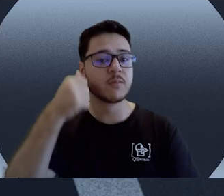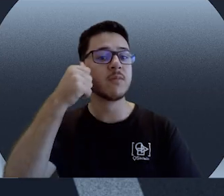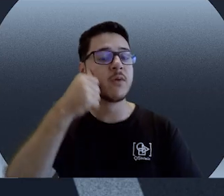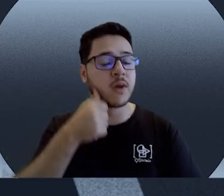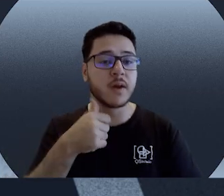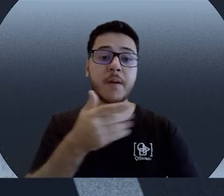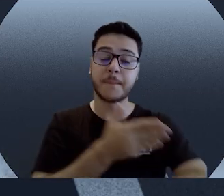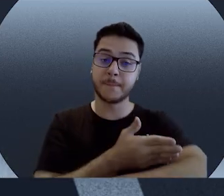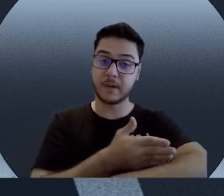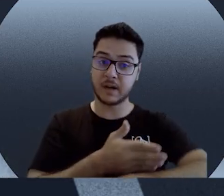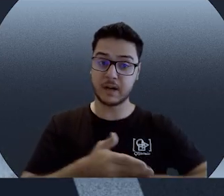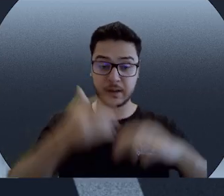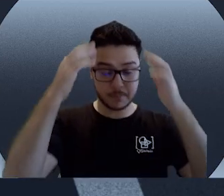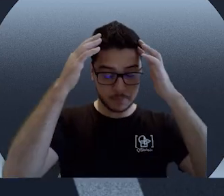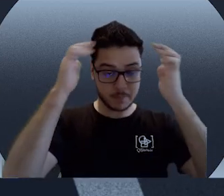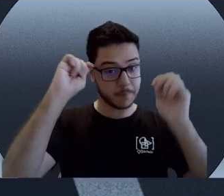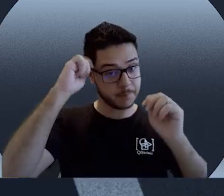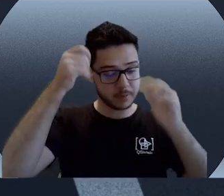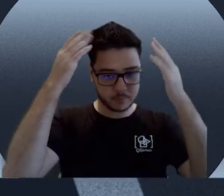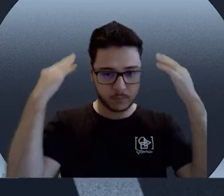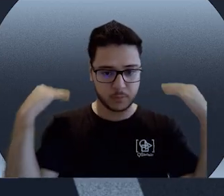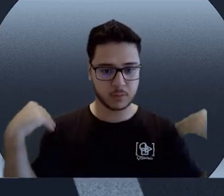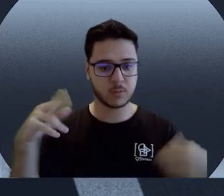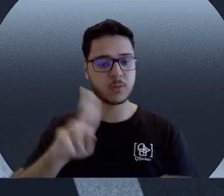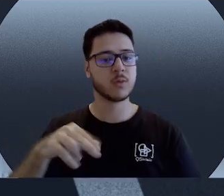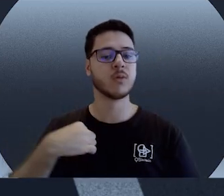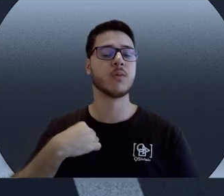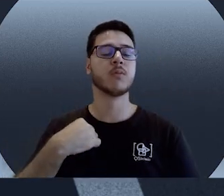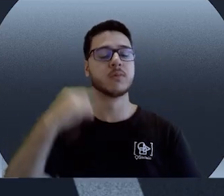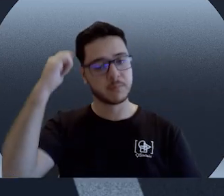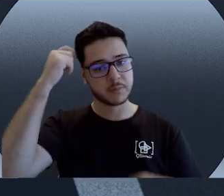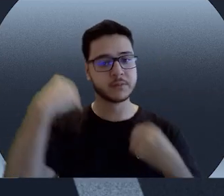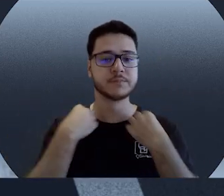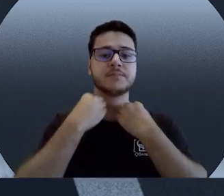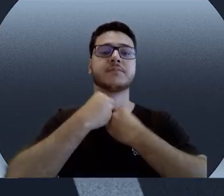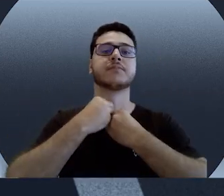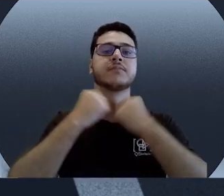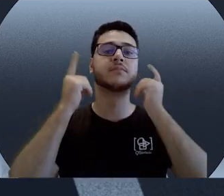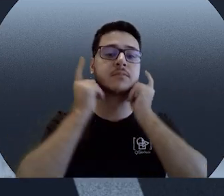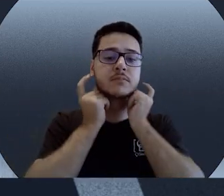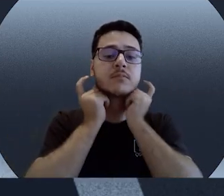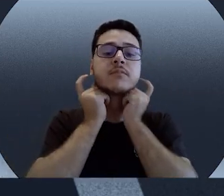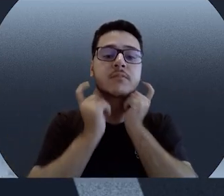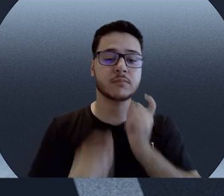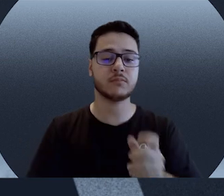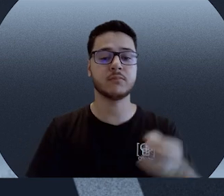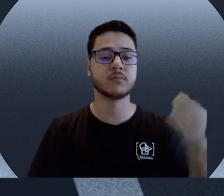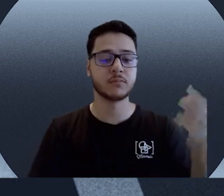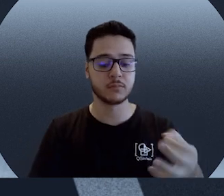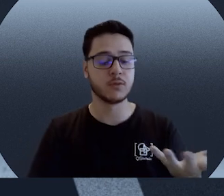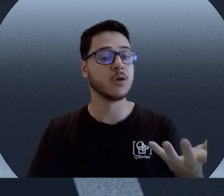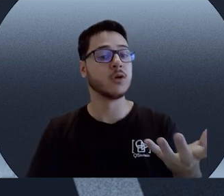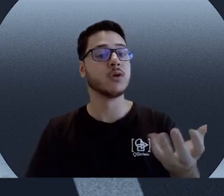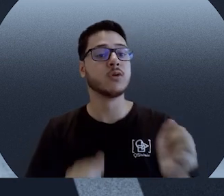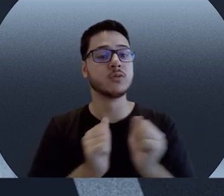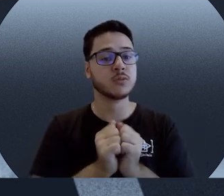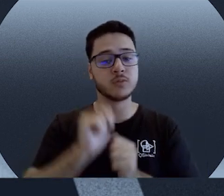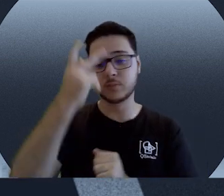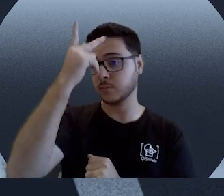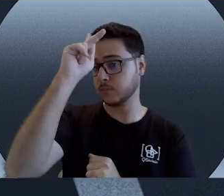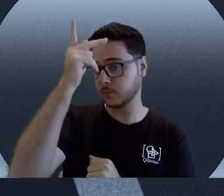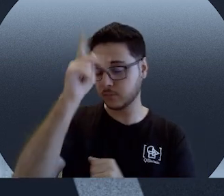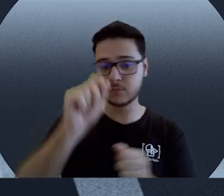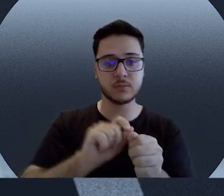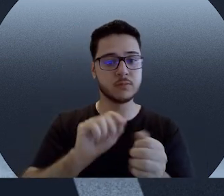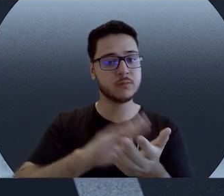de cabelos pretos e longos, uso uma blusa preta, de gola alta e brincos dourados. Comigo está o Hélio, fazendo a tradução